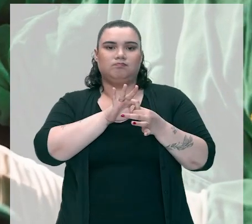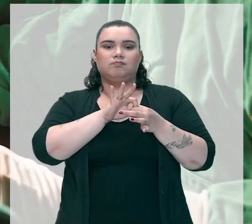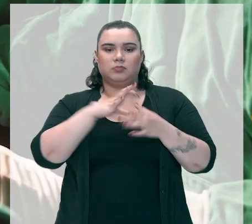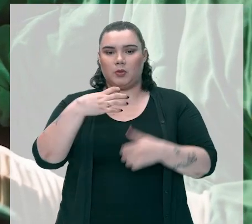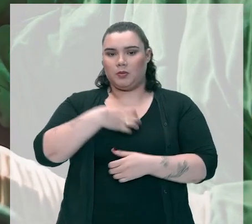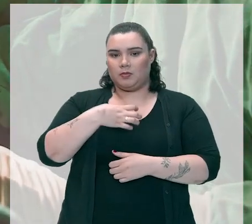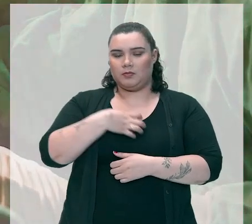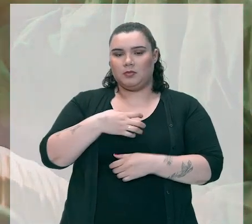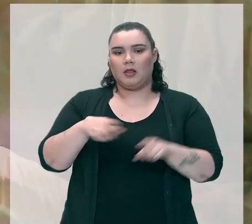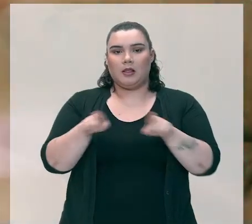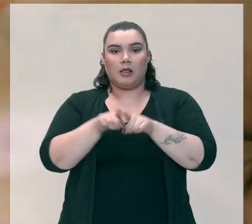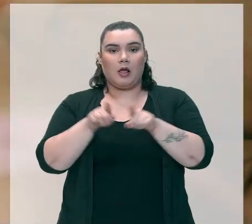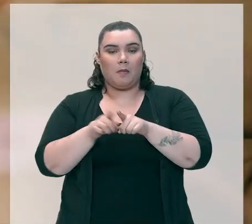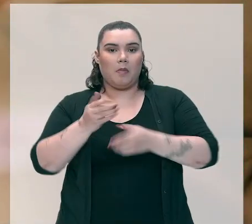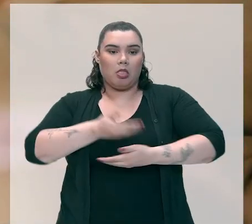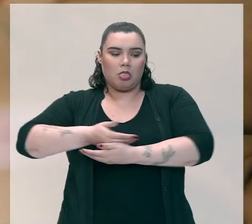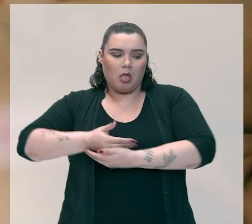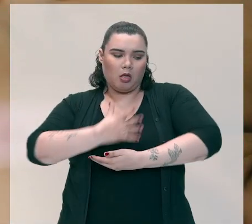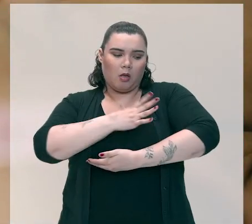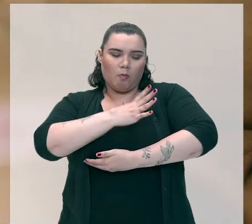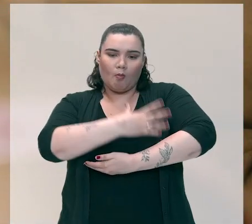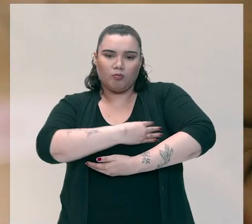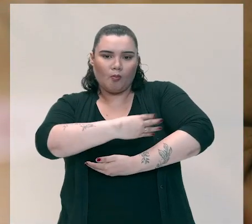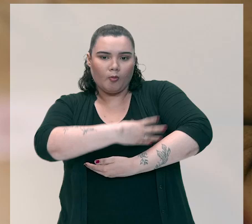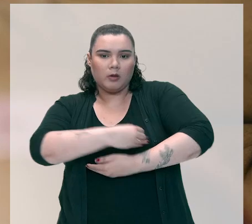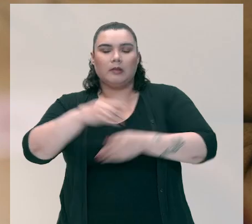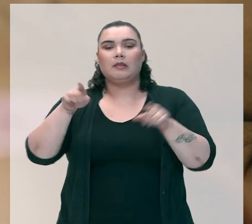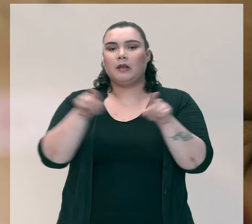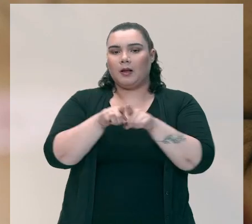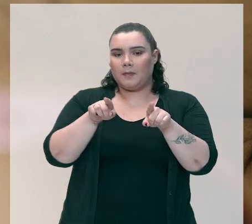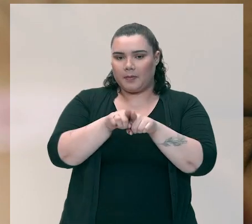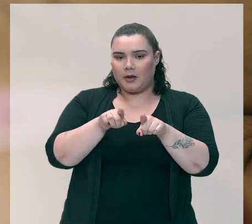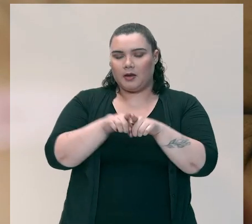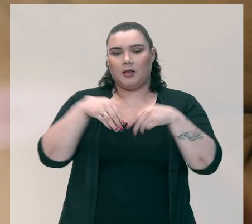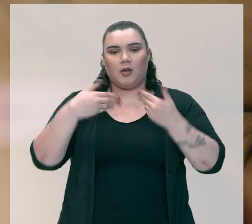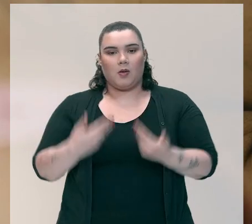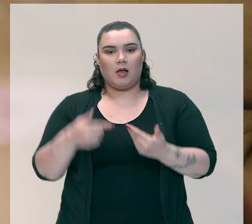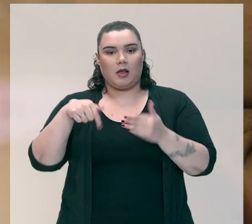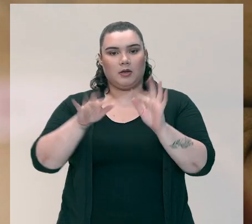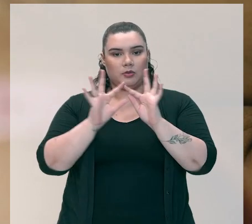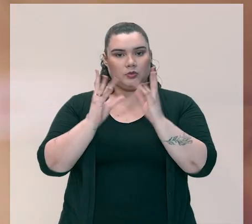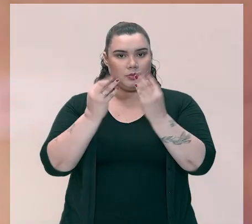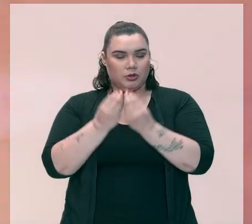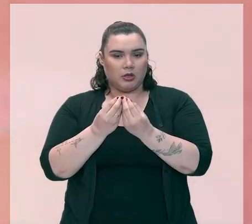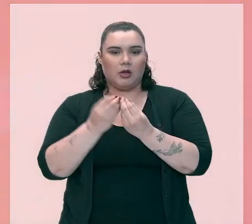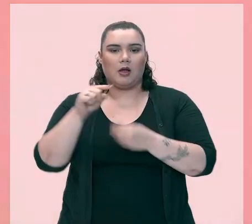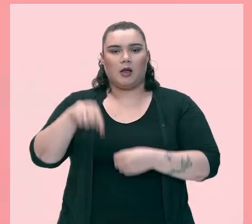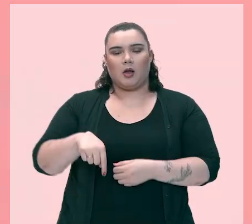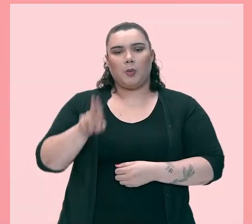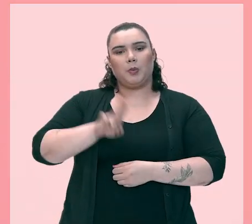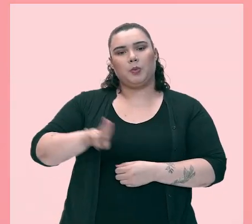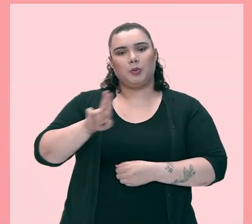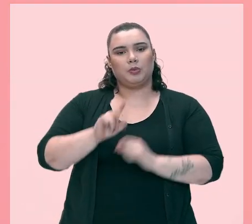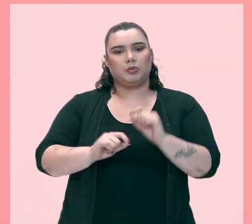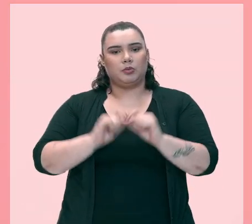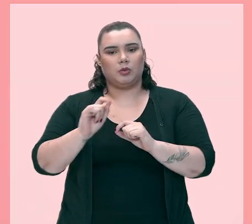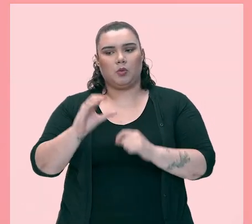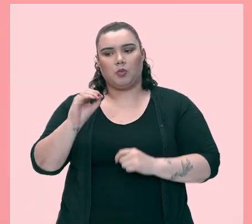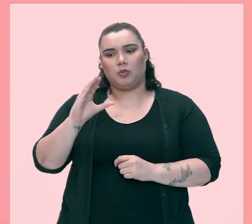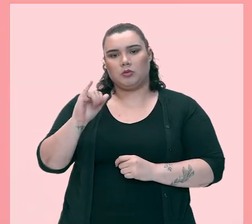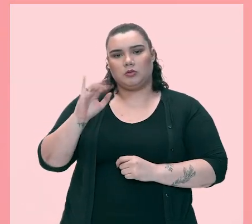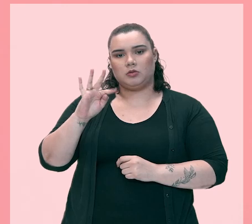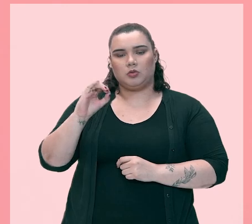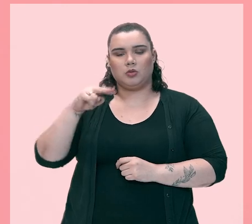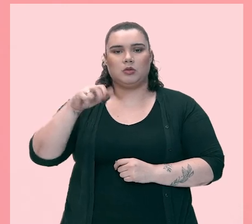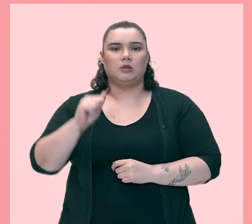bebê e também no momento da amamentação. Além disso, essa substância, a ocitocina, é muito utilizada